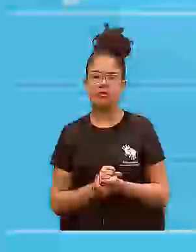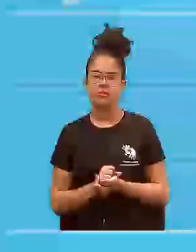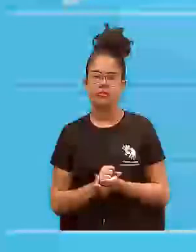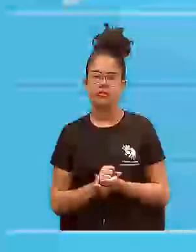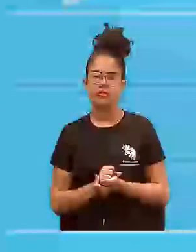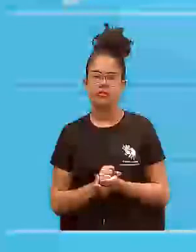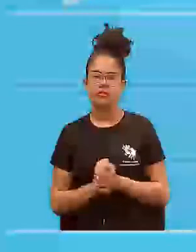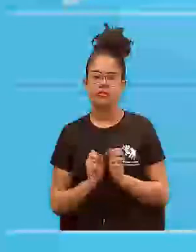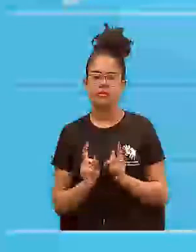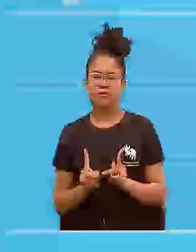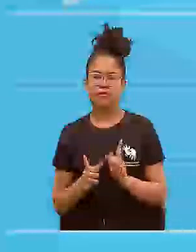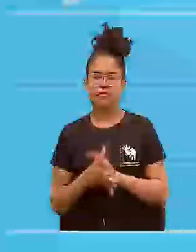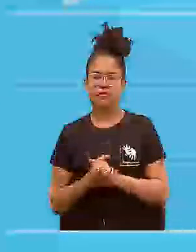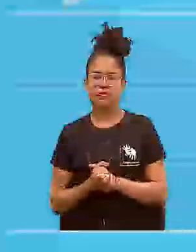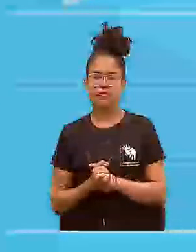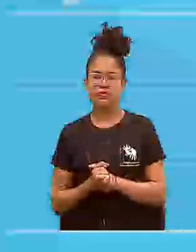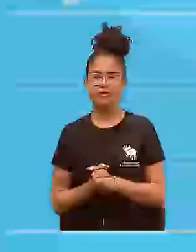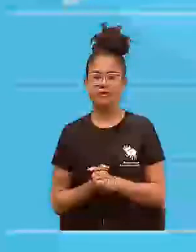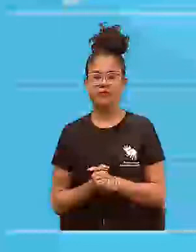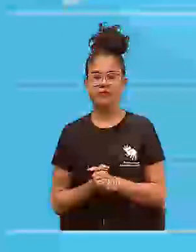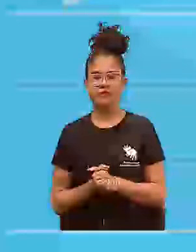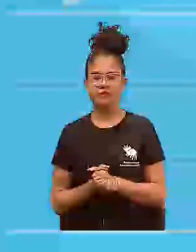ok ok